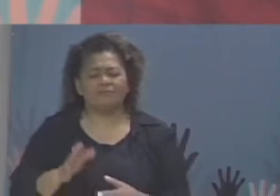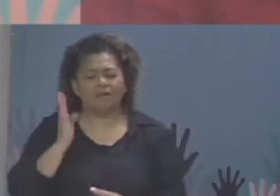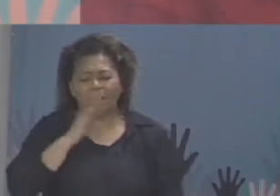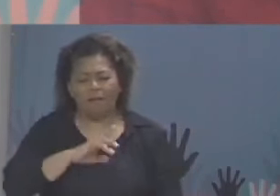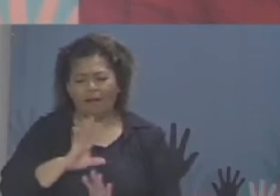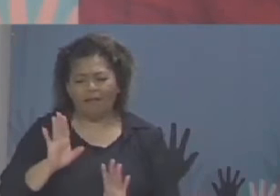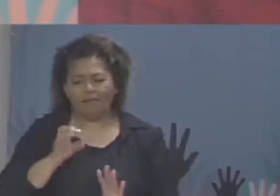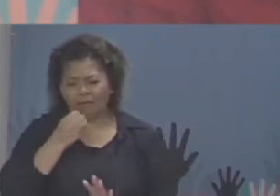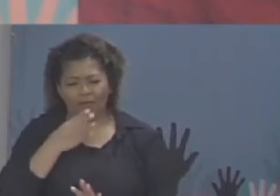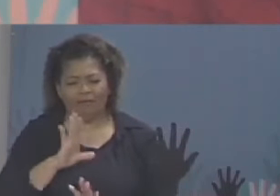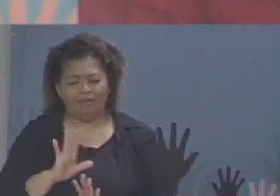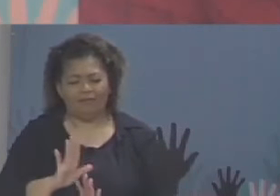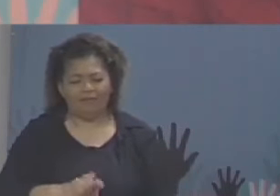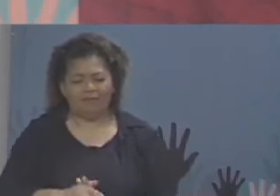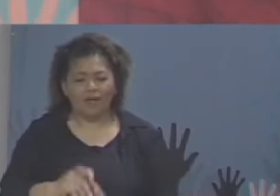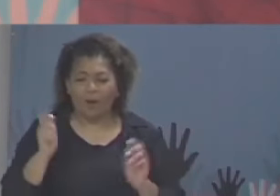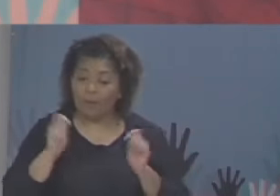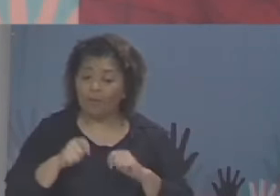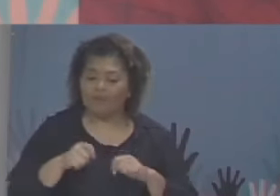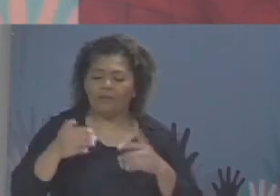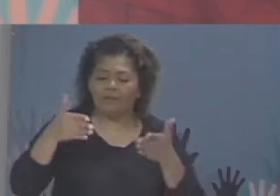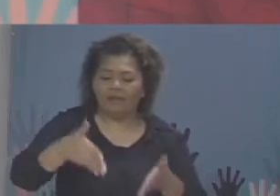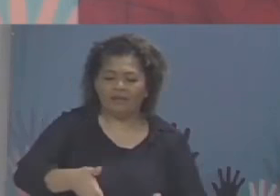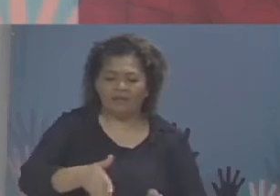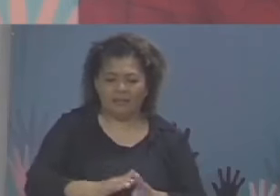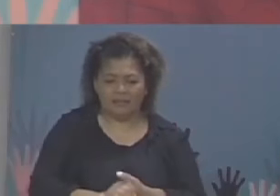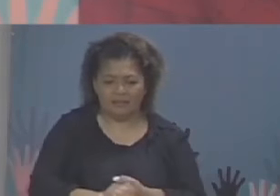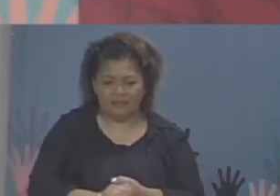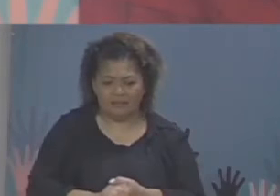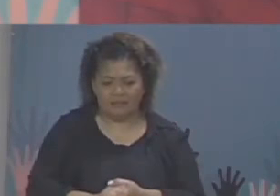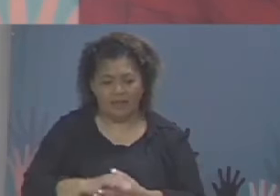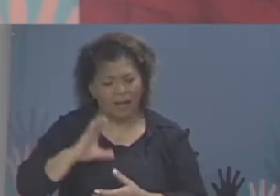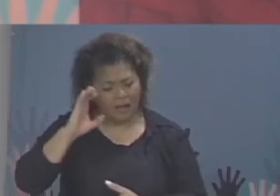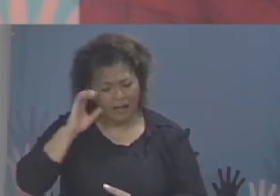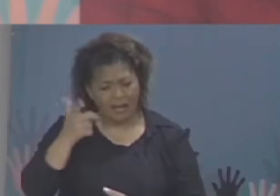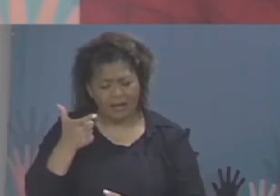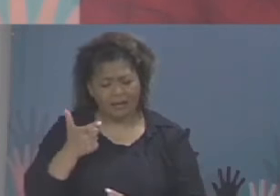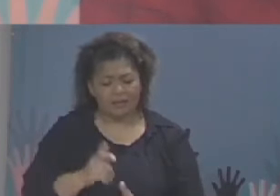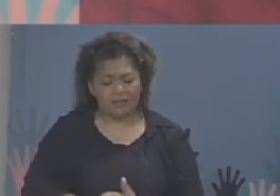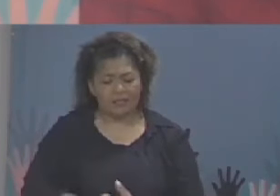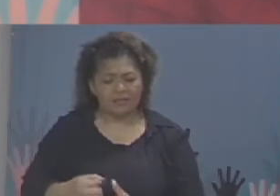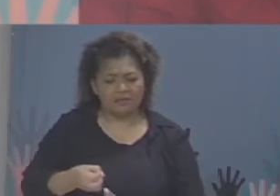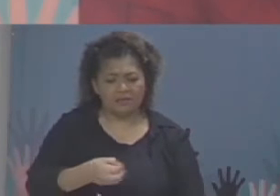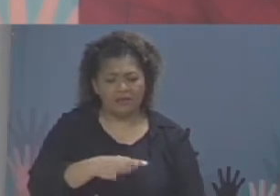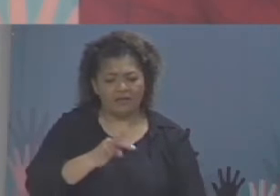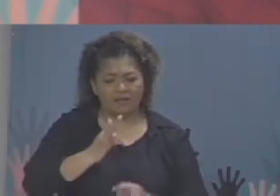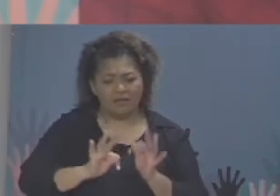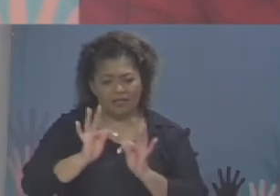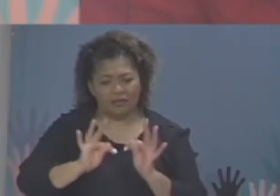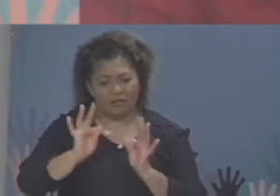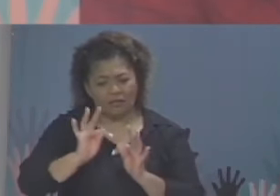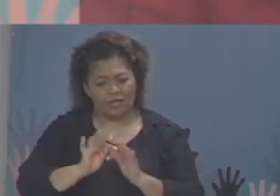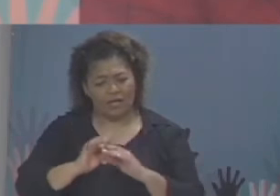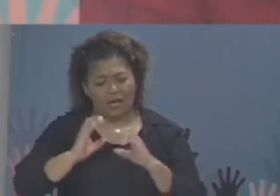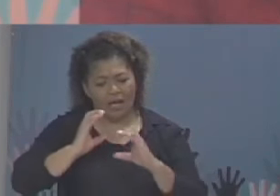Que é um modelo de participação, um modelo participativo. Evidentemente que as novas tecnologias de comunicação,